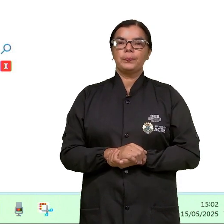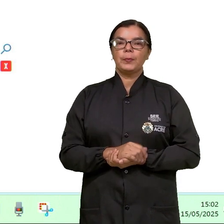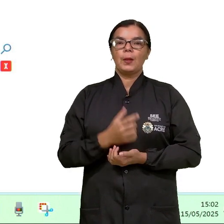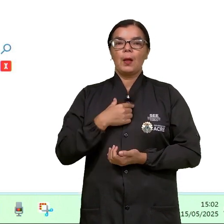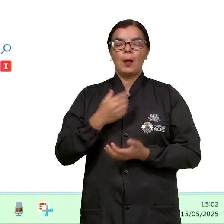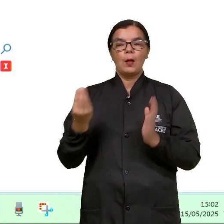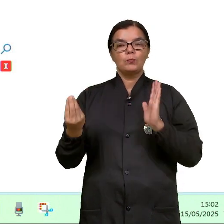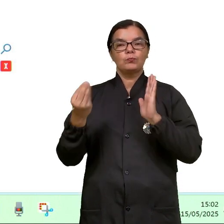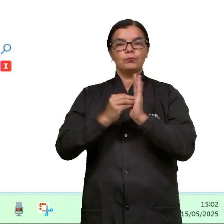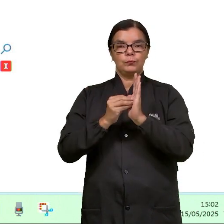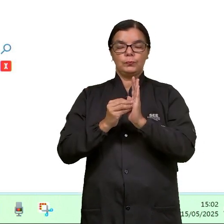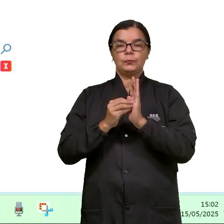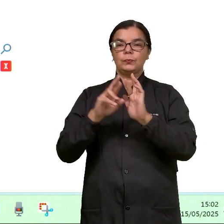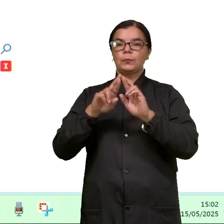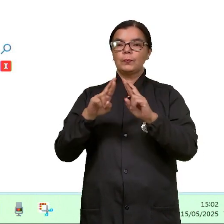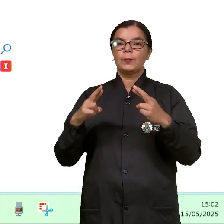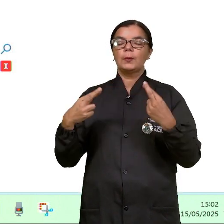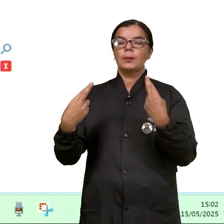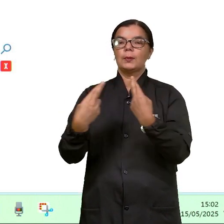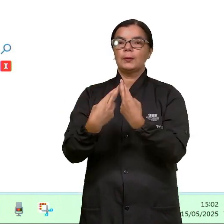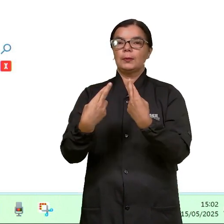vou colocar, ó, reunião